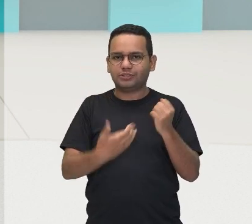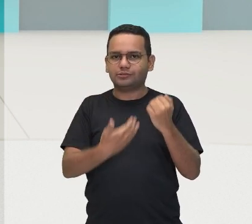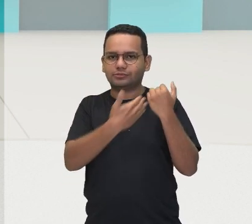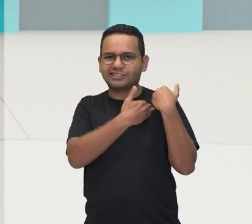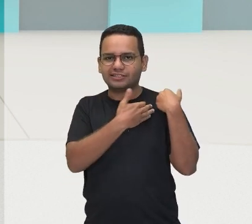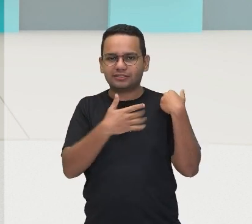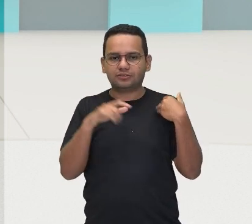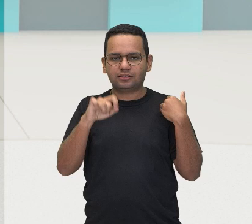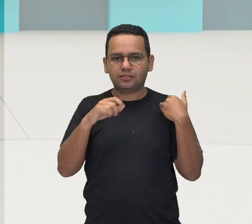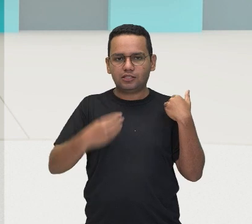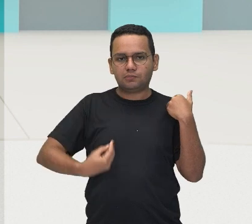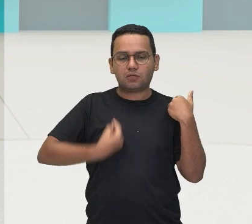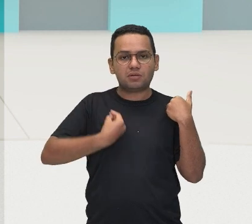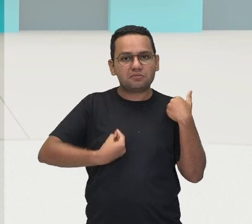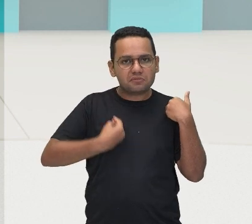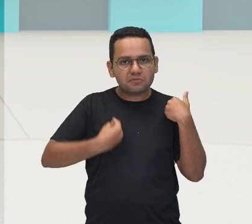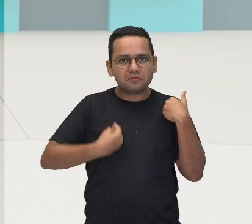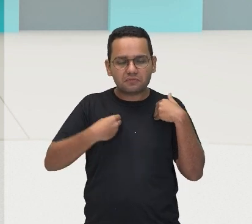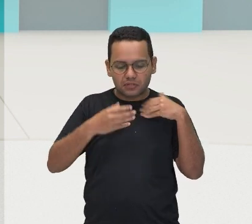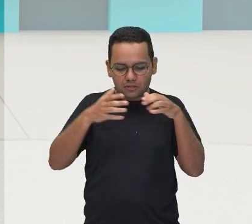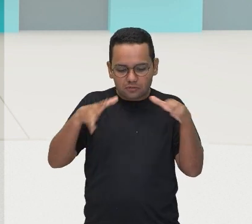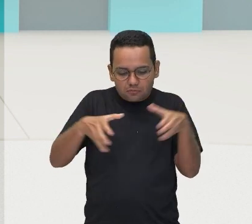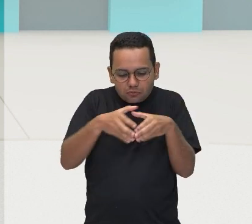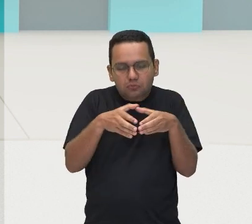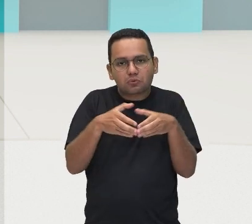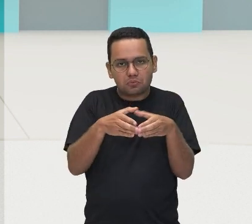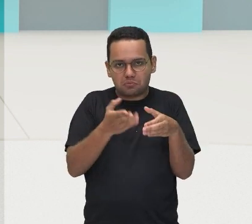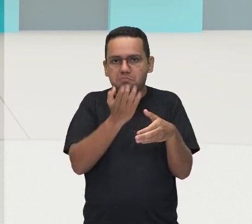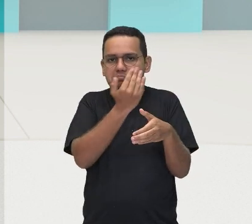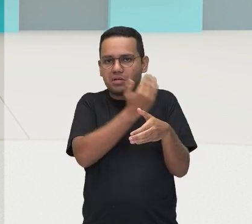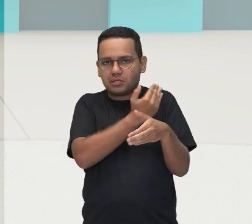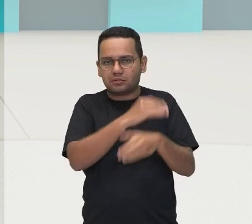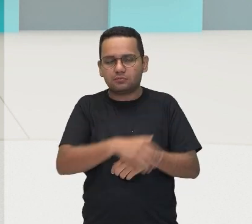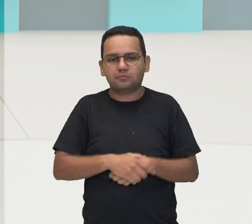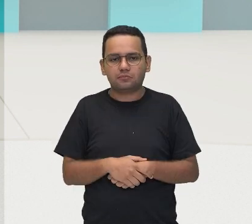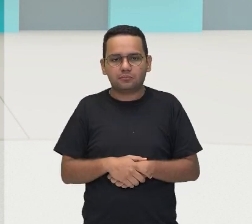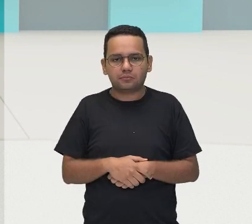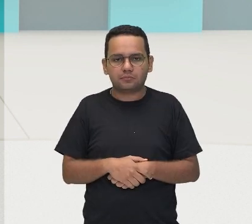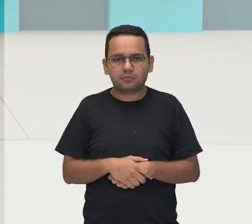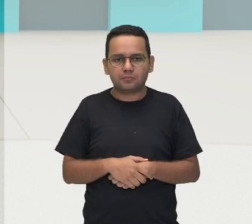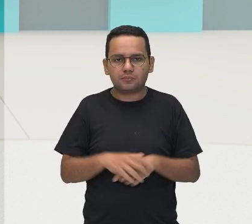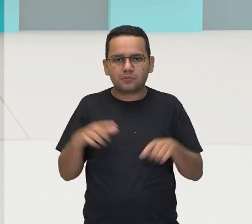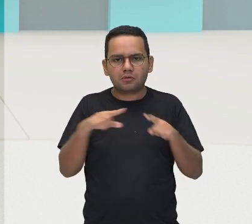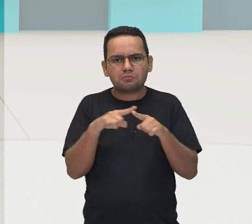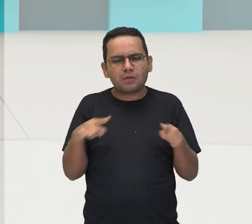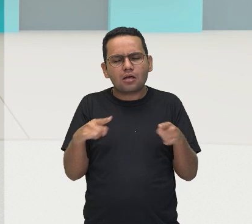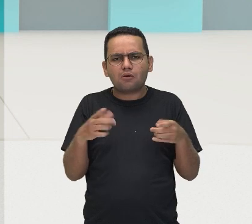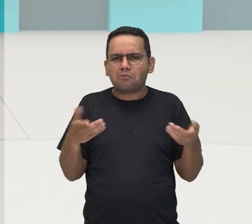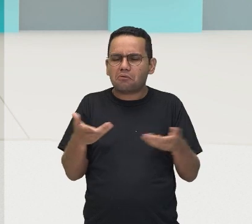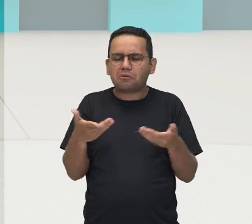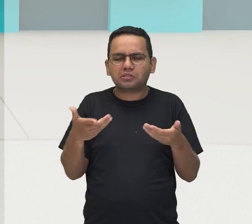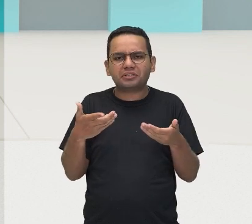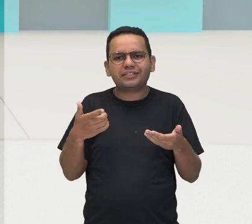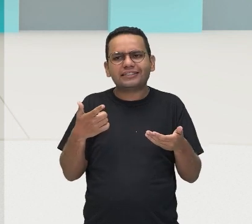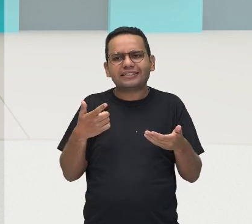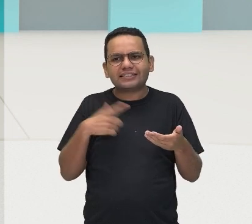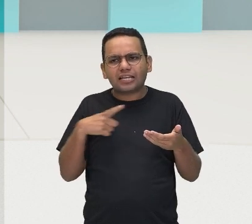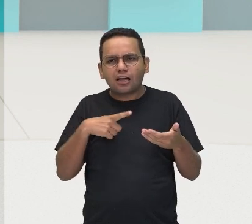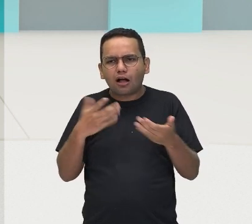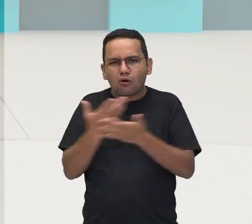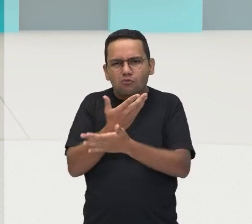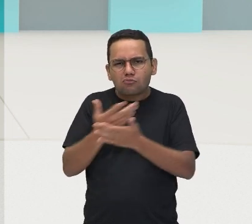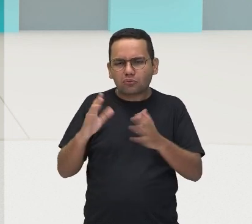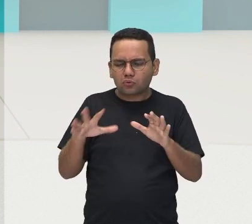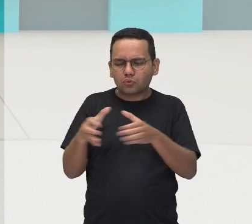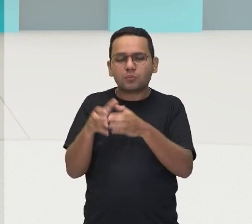para a existência dessas civilizações. Tanto é que hoje tem civilizações que elas já não existem mais. Por quê? Por conta